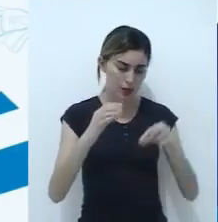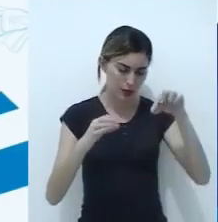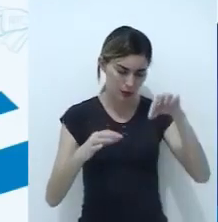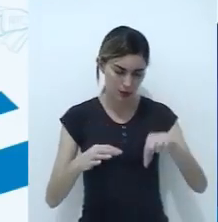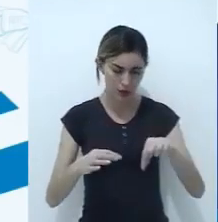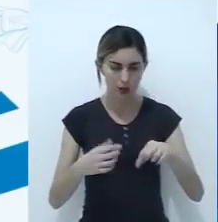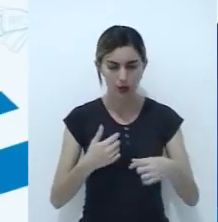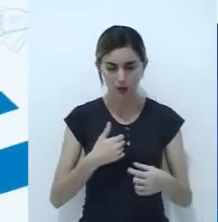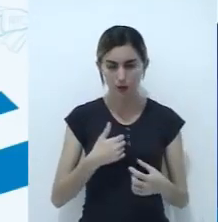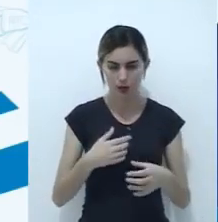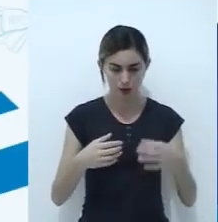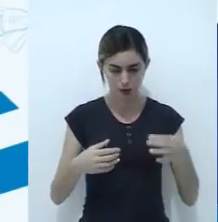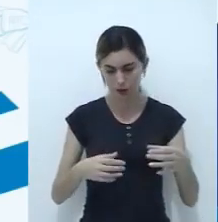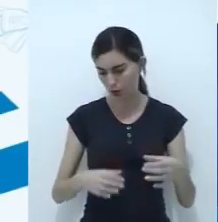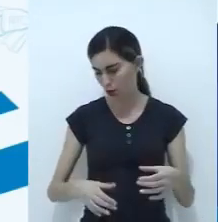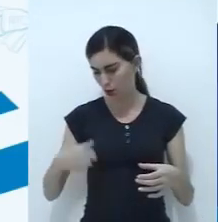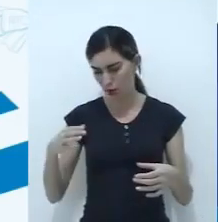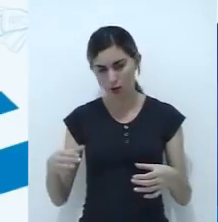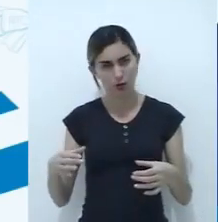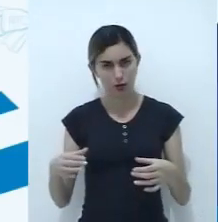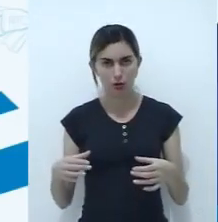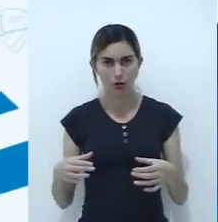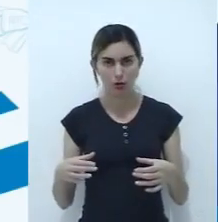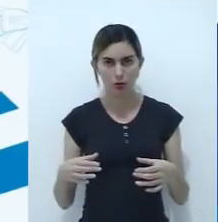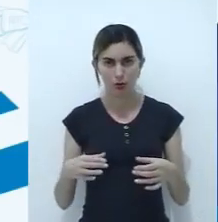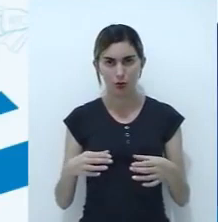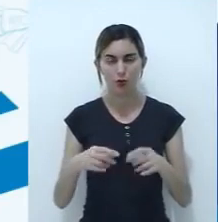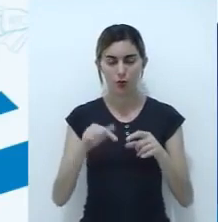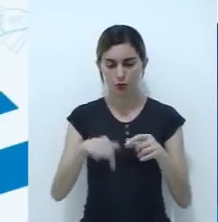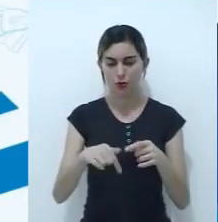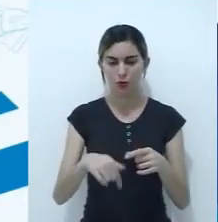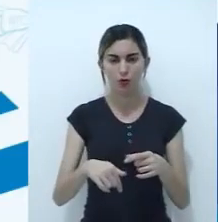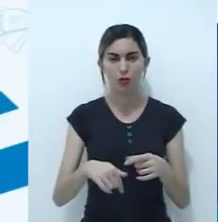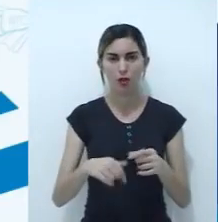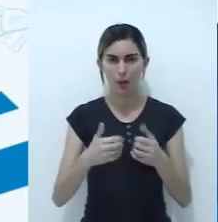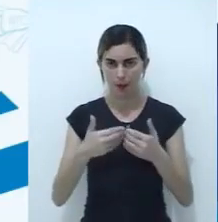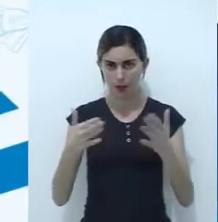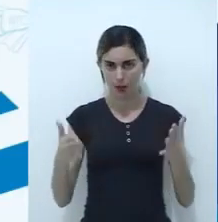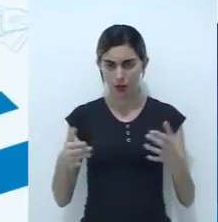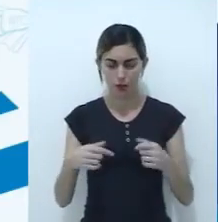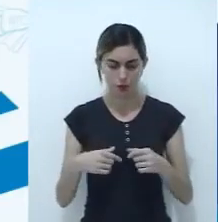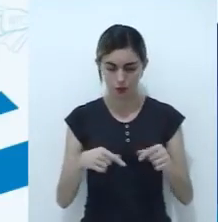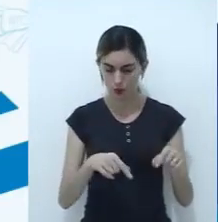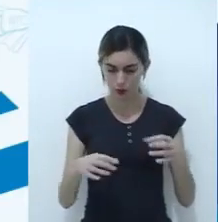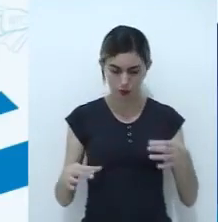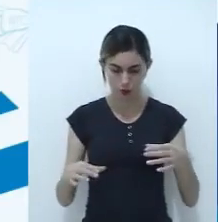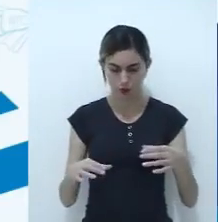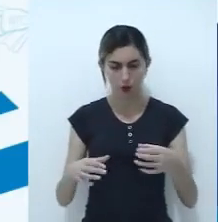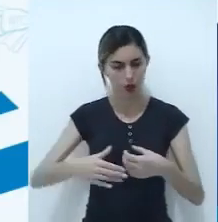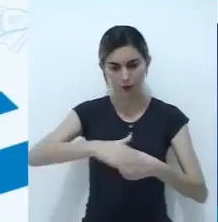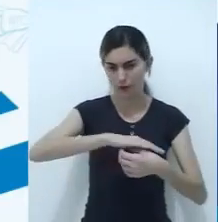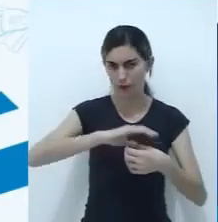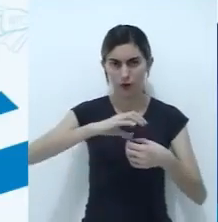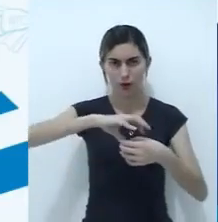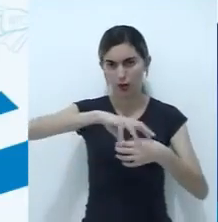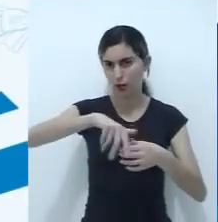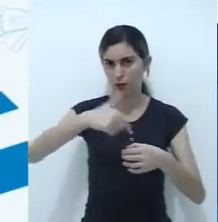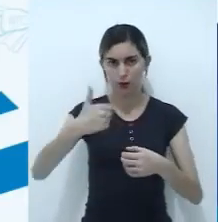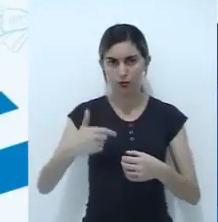C nos meus recipientes que estão com o sistema aberto.